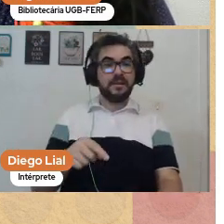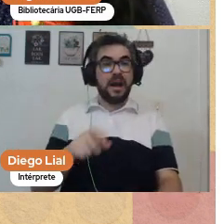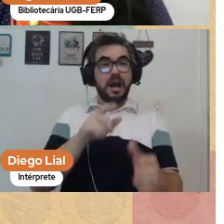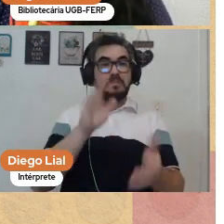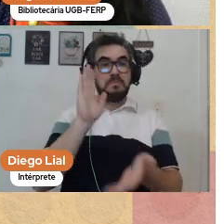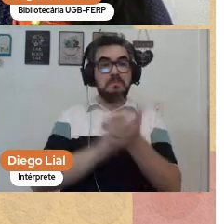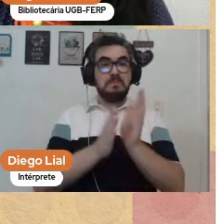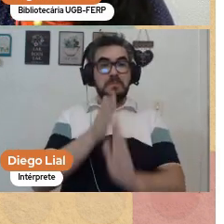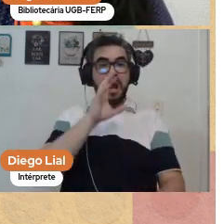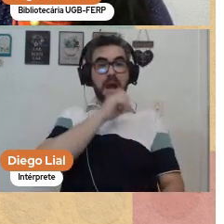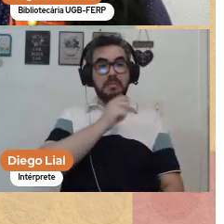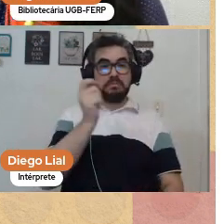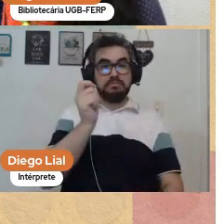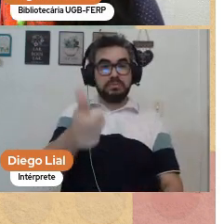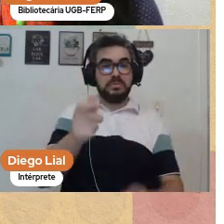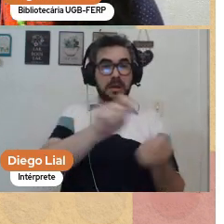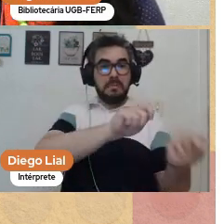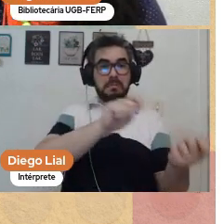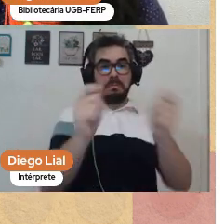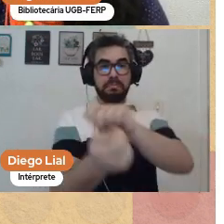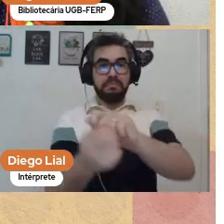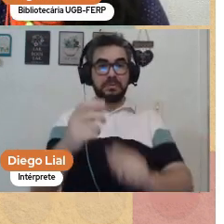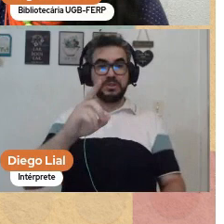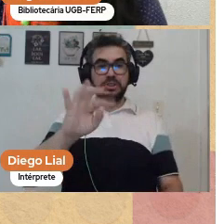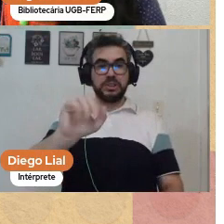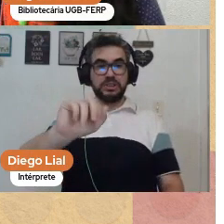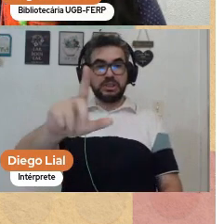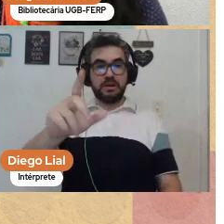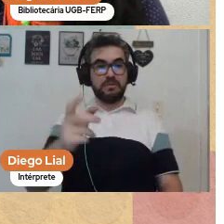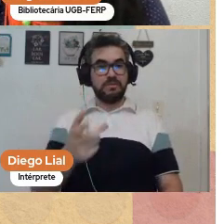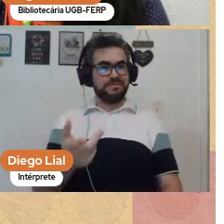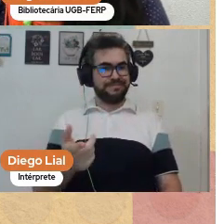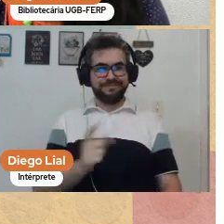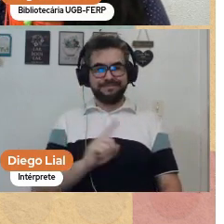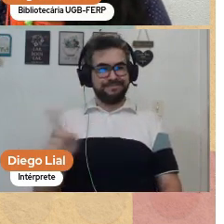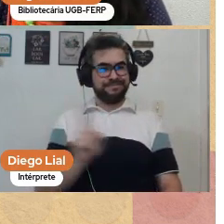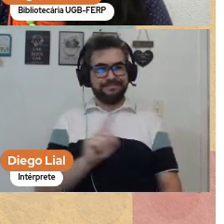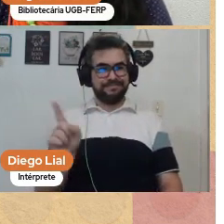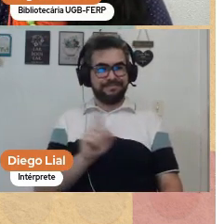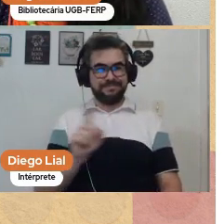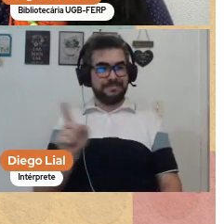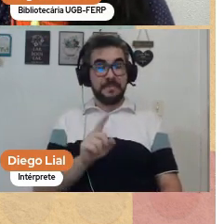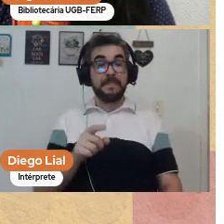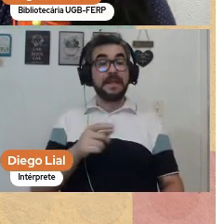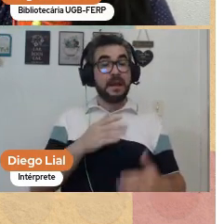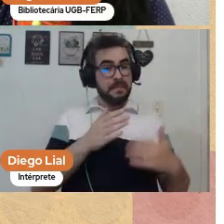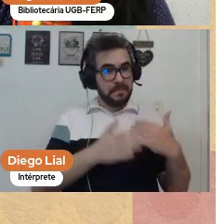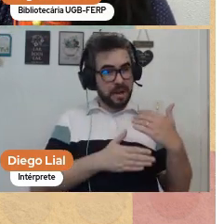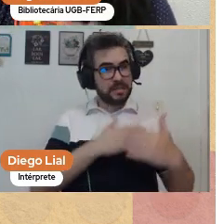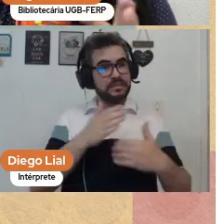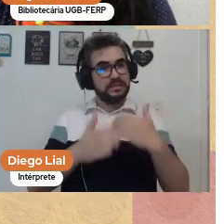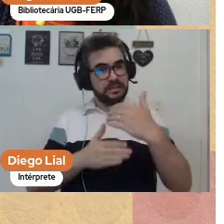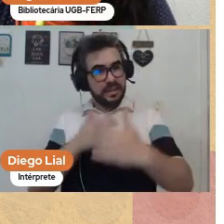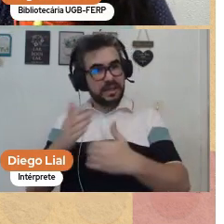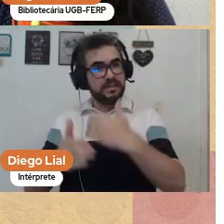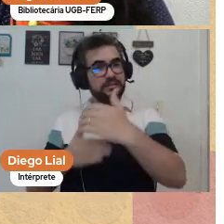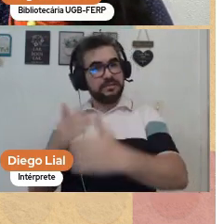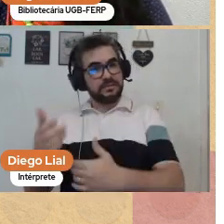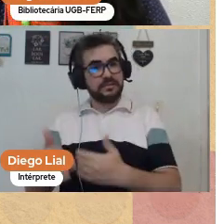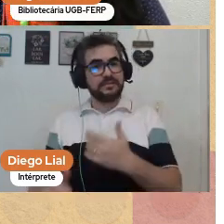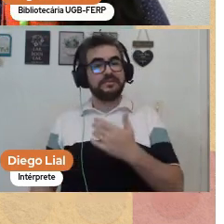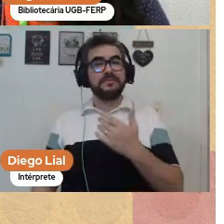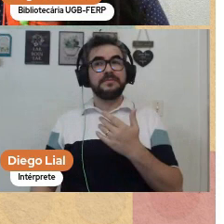processo contempla a gestão, né? Essa fase da gestão, da produção, da aplicação, da gestão,